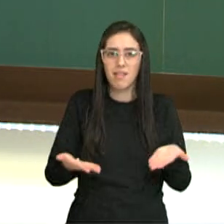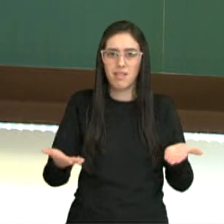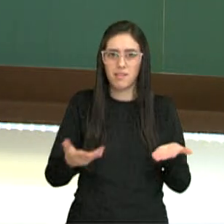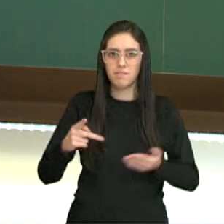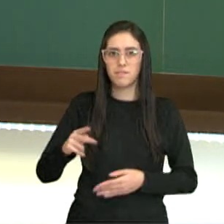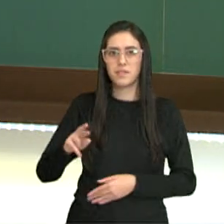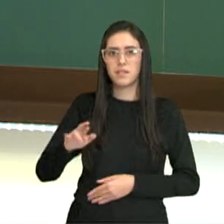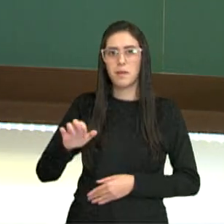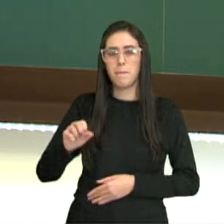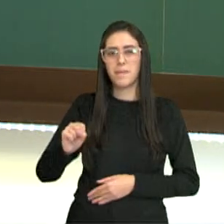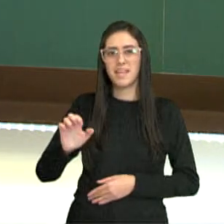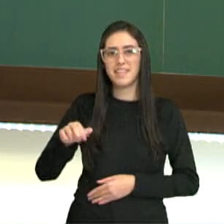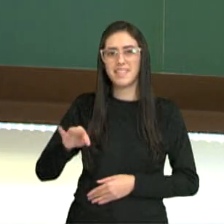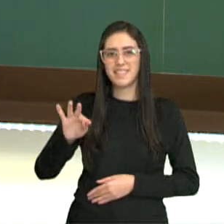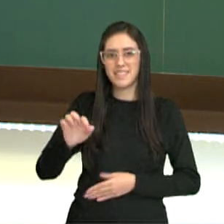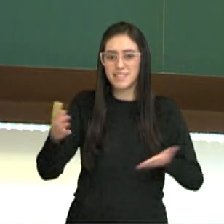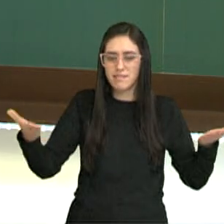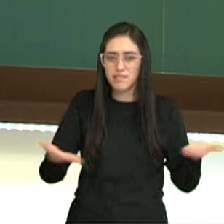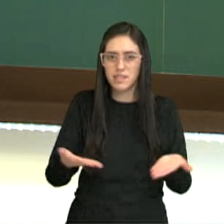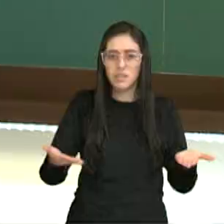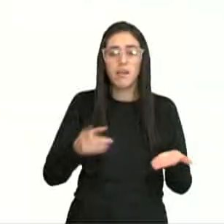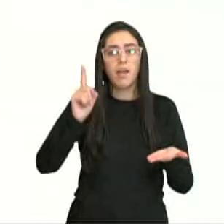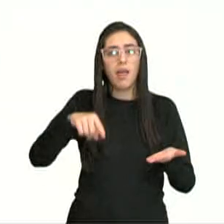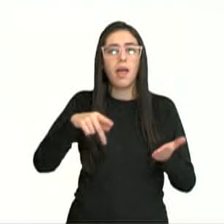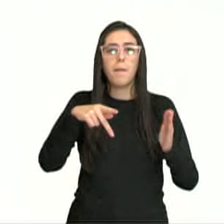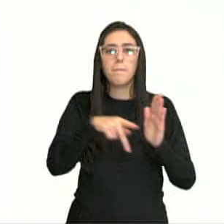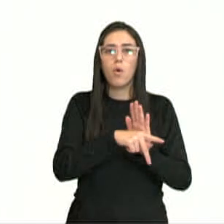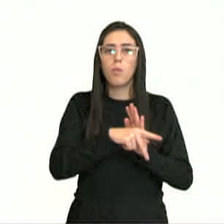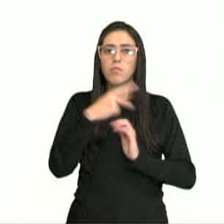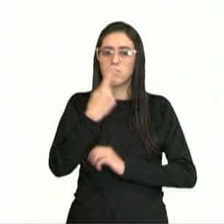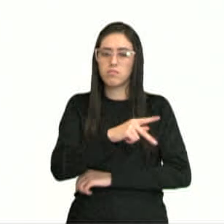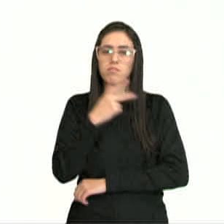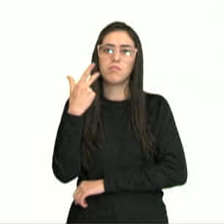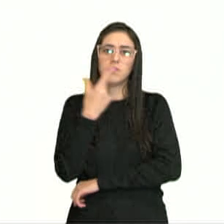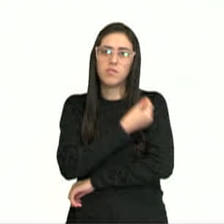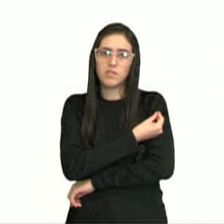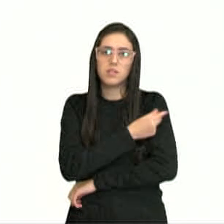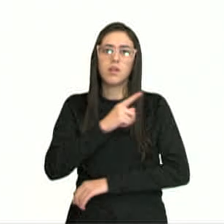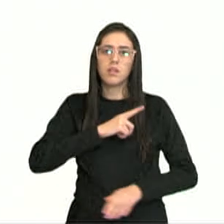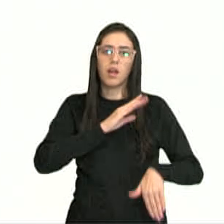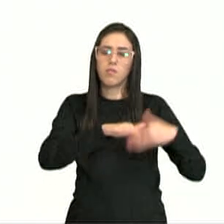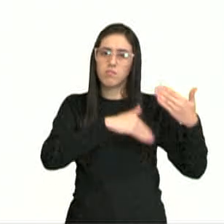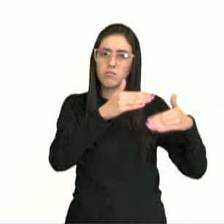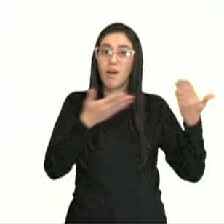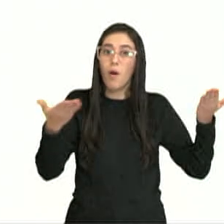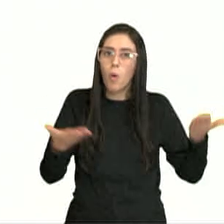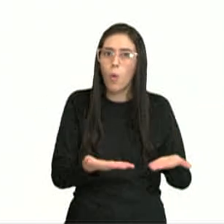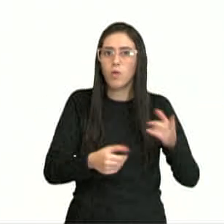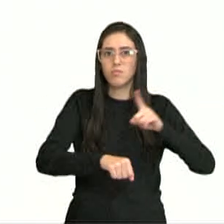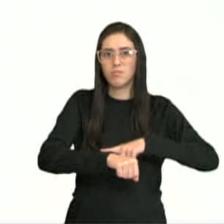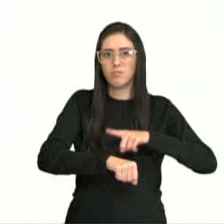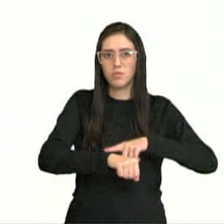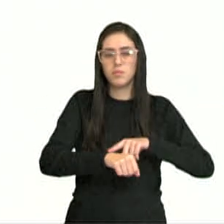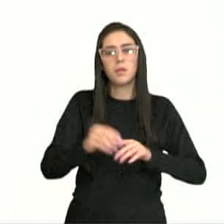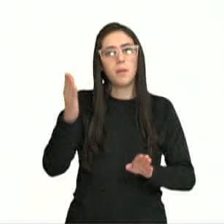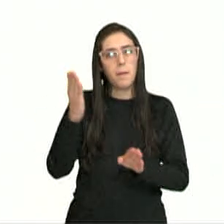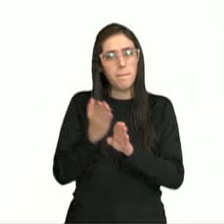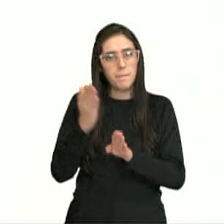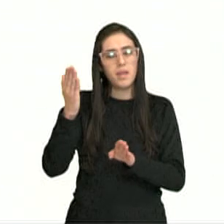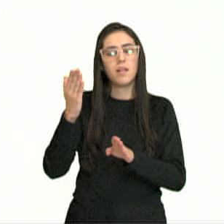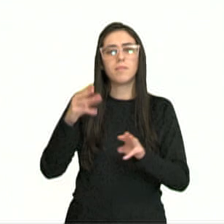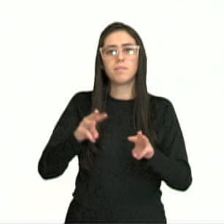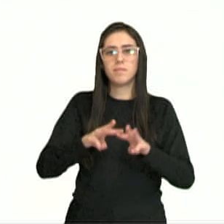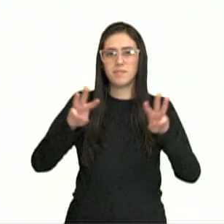e mostram particularidades da vacina que está sendo desenvolvida neste momento presente pela